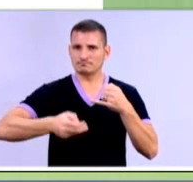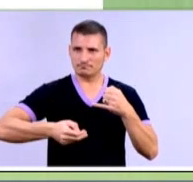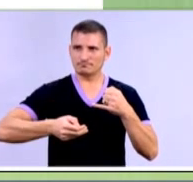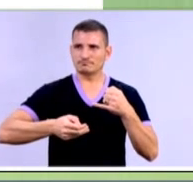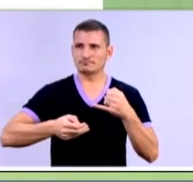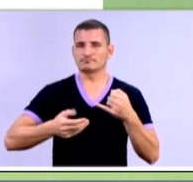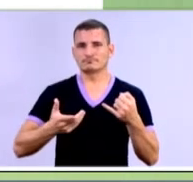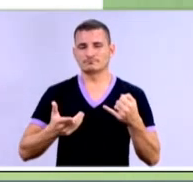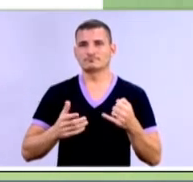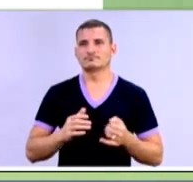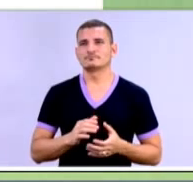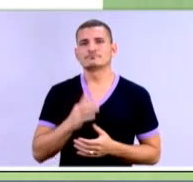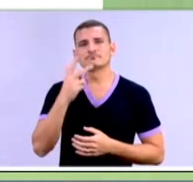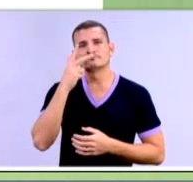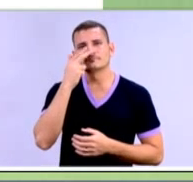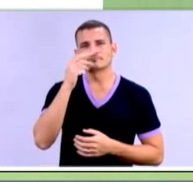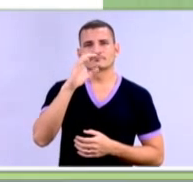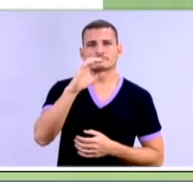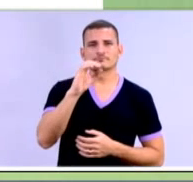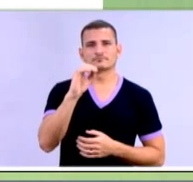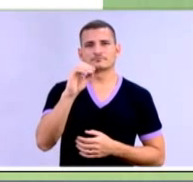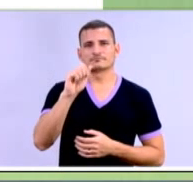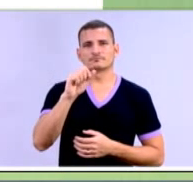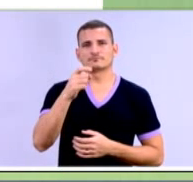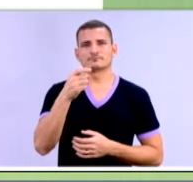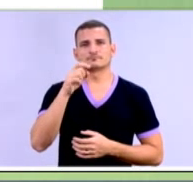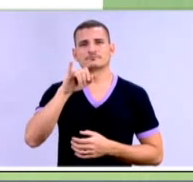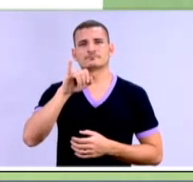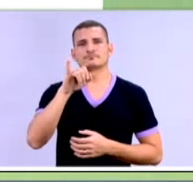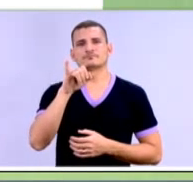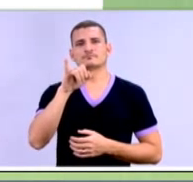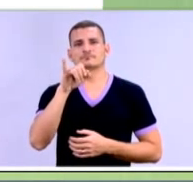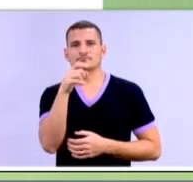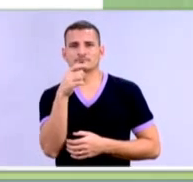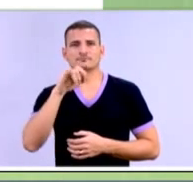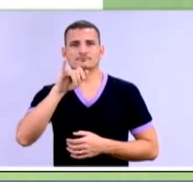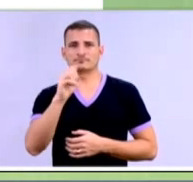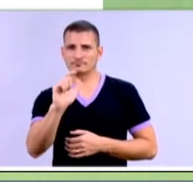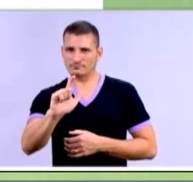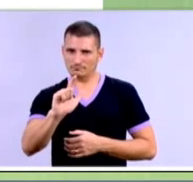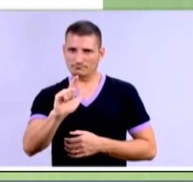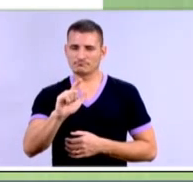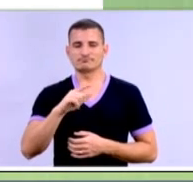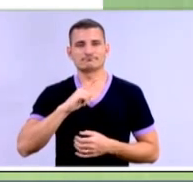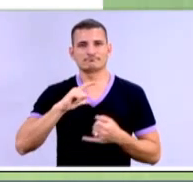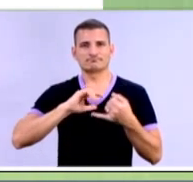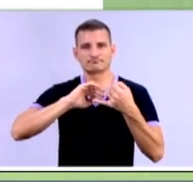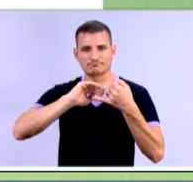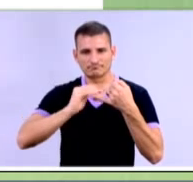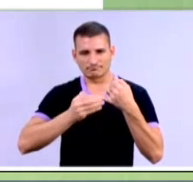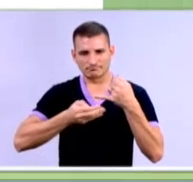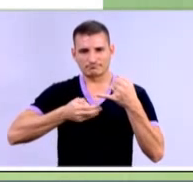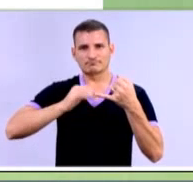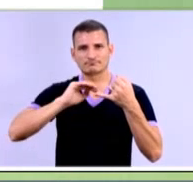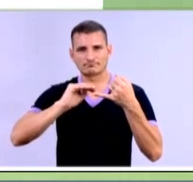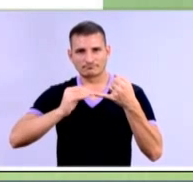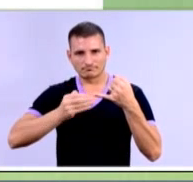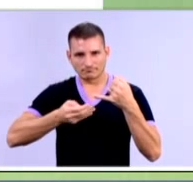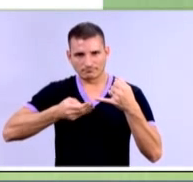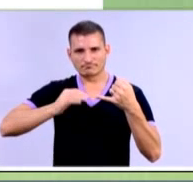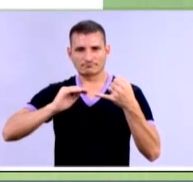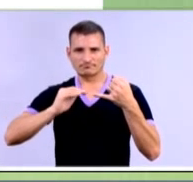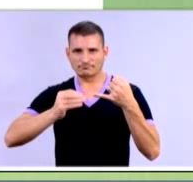semelhante ao do cabo coaxial, ou seja, ele tem uma blindagem contra interferência externa, que é uma malha, né,